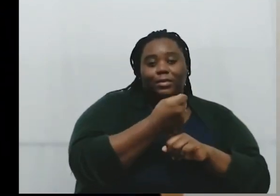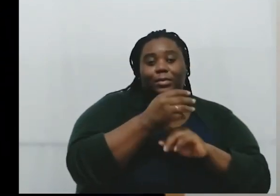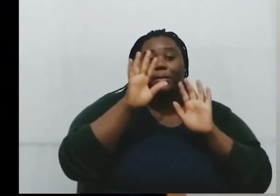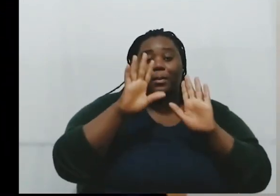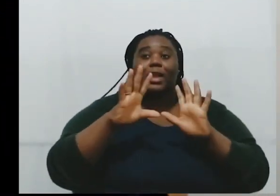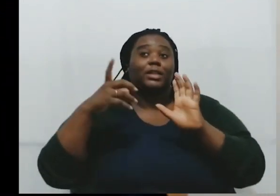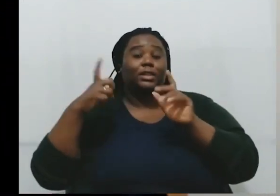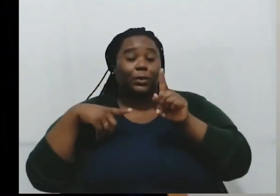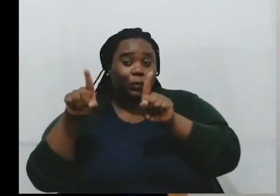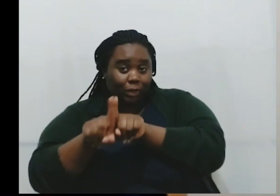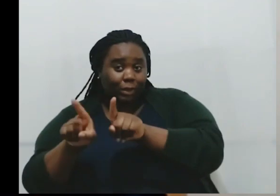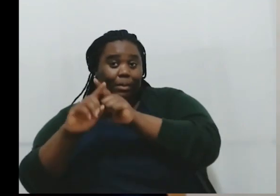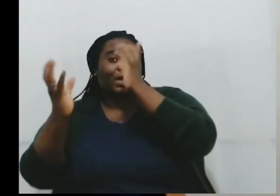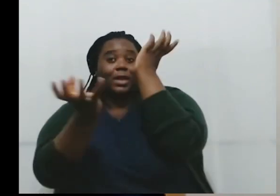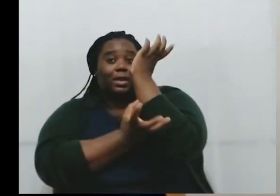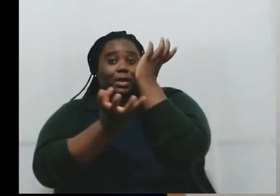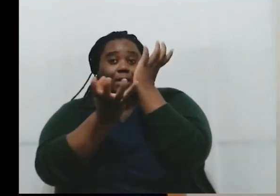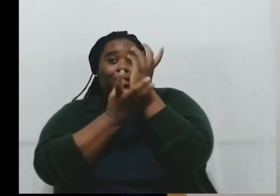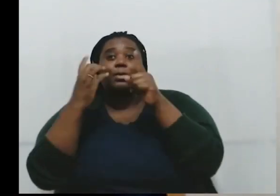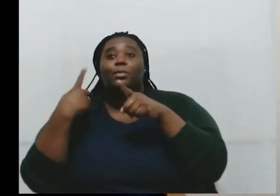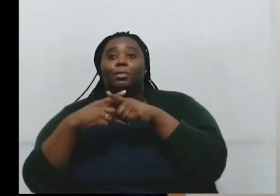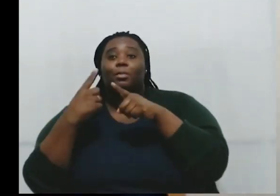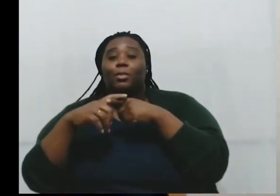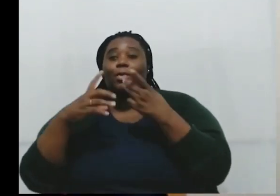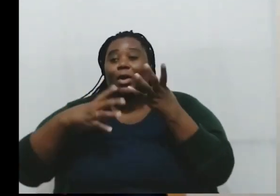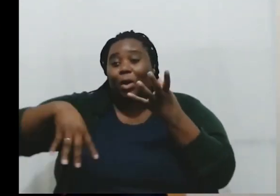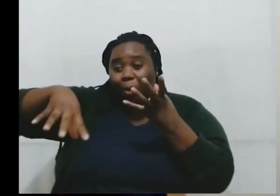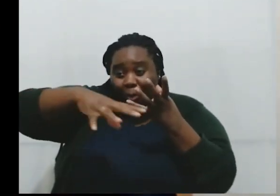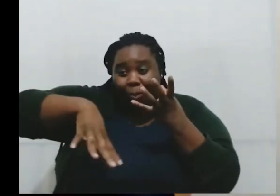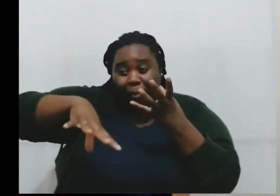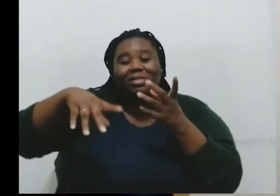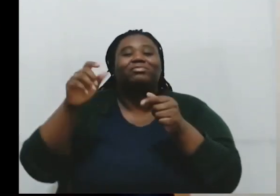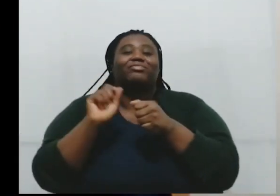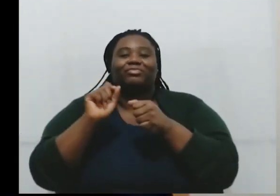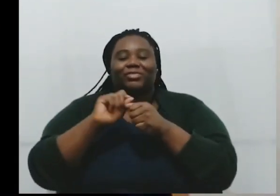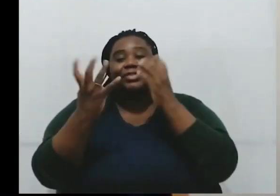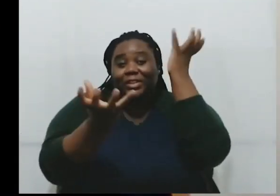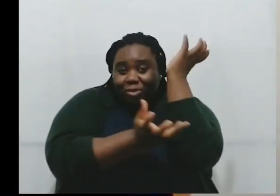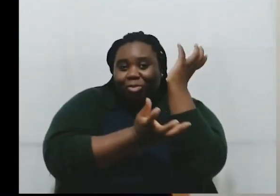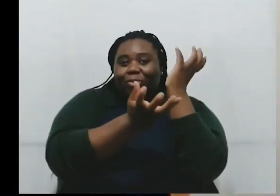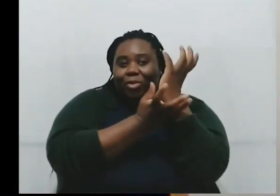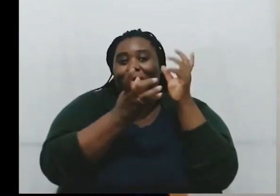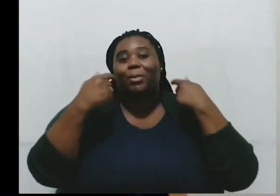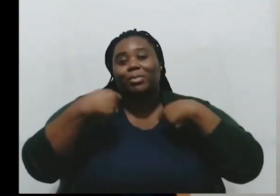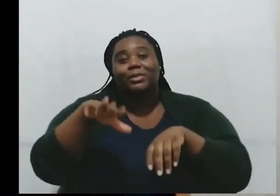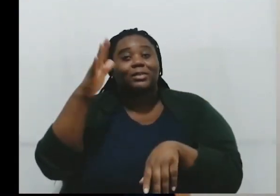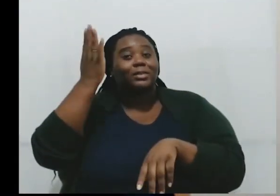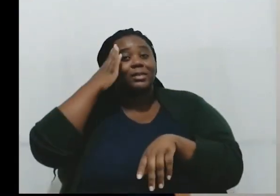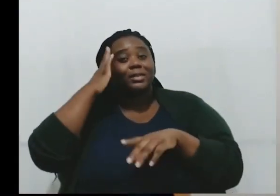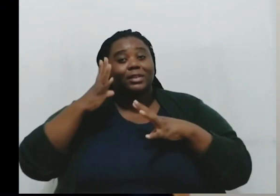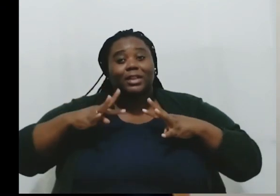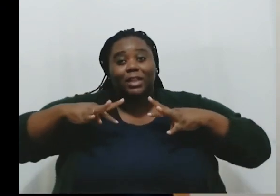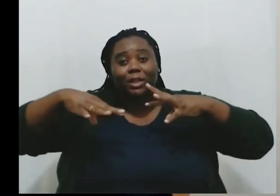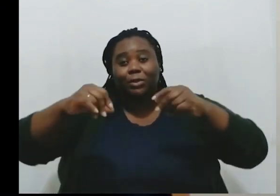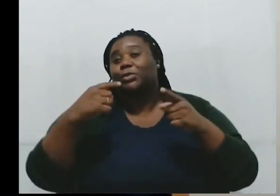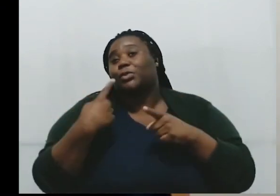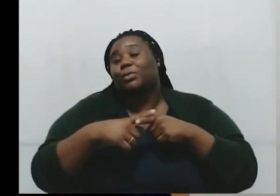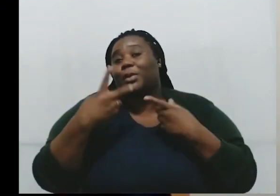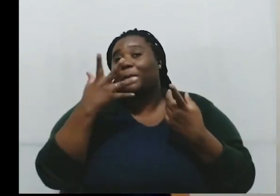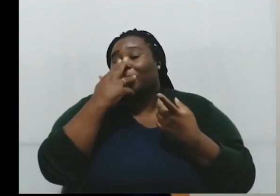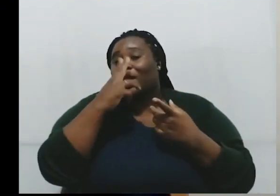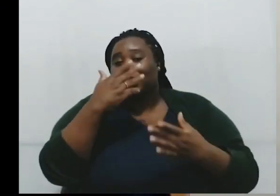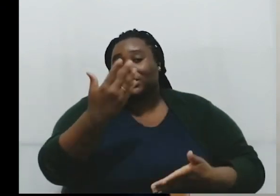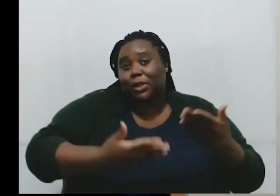meio me fez burocrata, né? Então eu tenho que entender todos esses formatos e acabo sendo um operário da arte, assim. Às vezes não faço a arte que